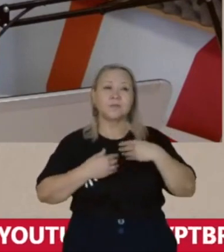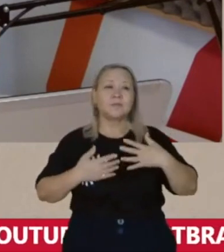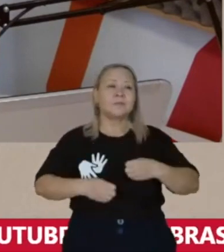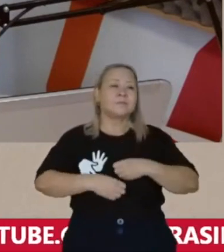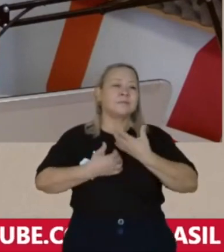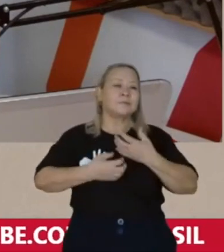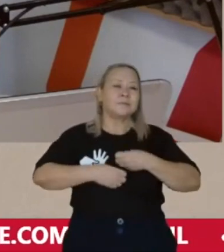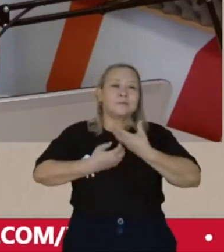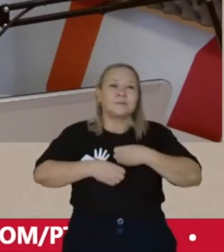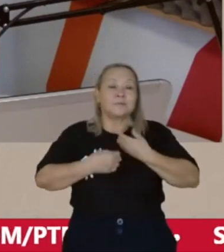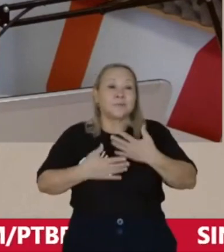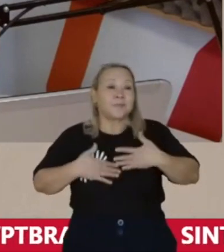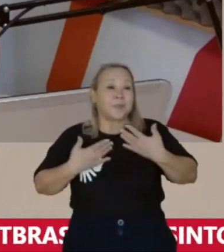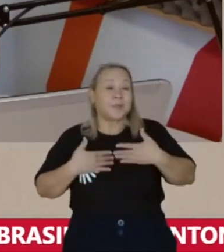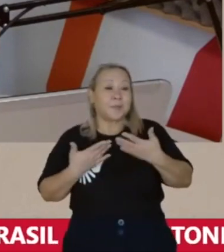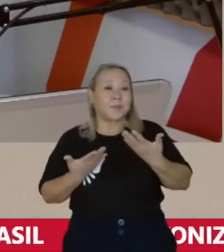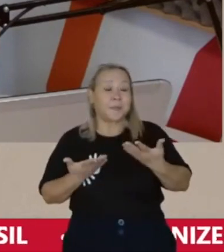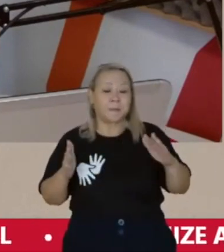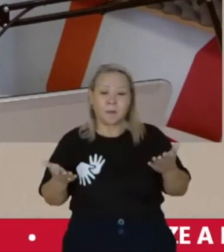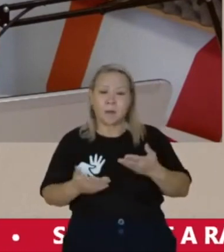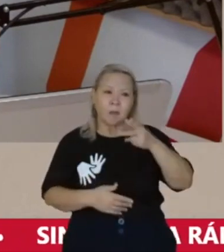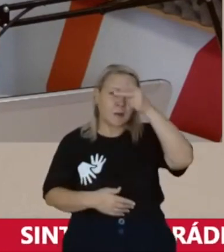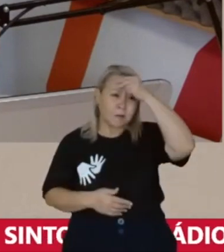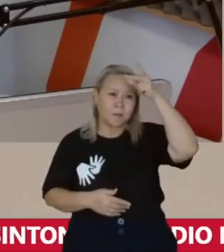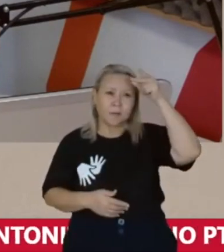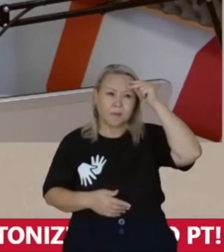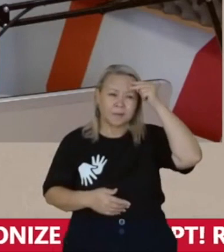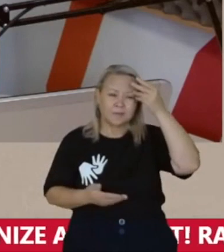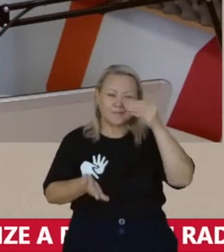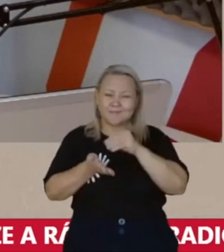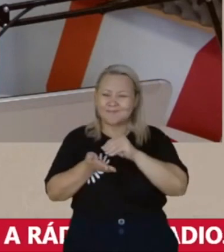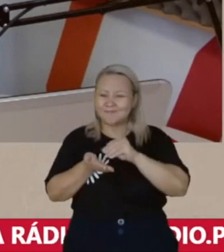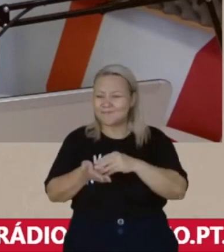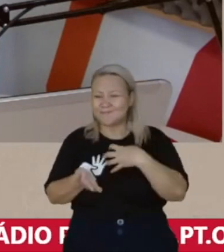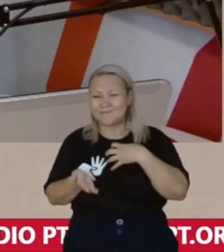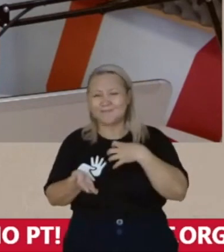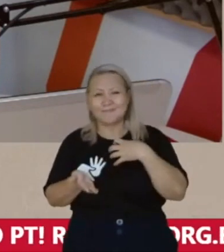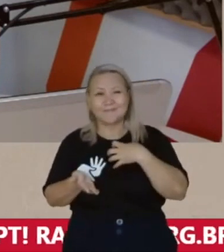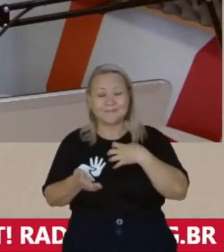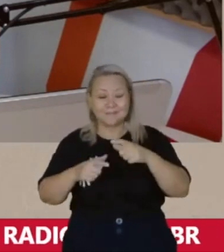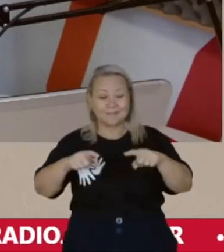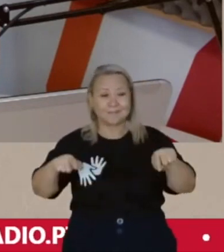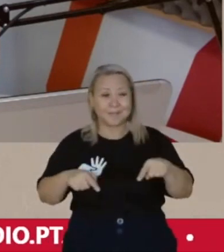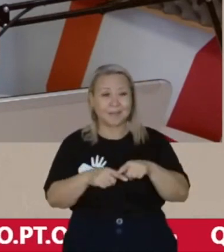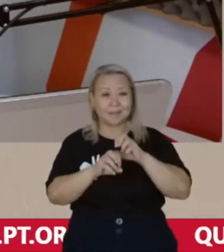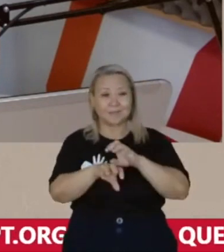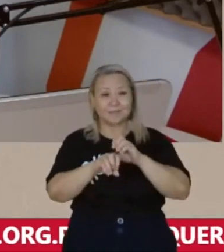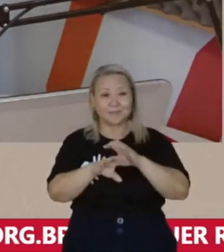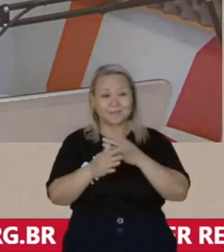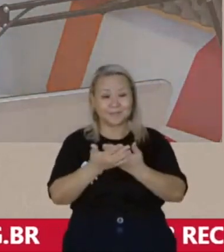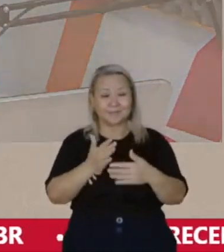encantamento que eu quero dizer que agora, sendo prefeita, você sabe qual é a maior falta que eu sinto? É da sala de aula. É